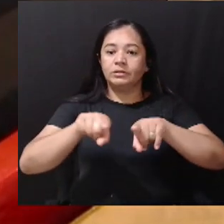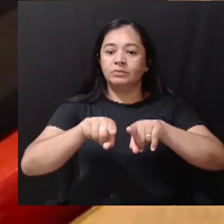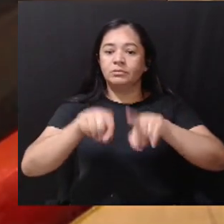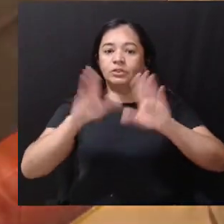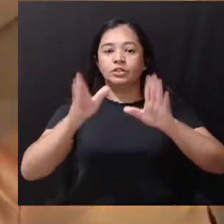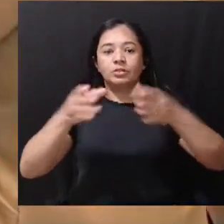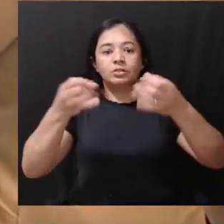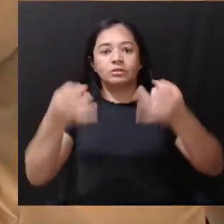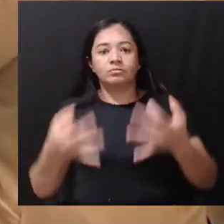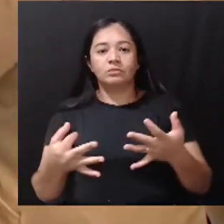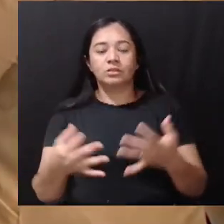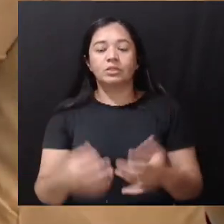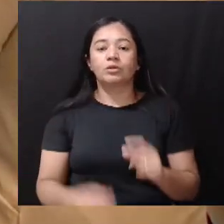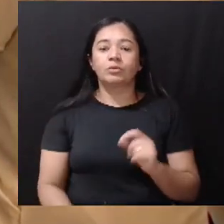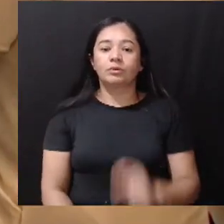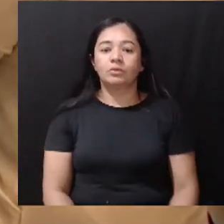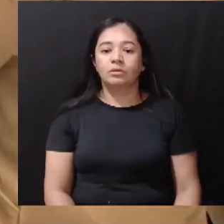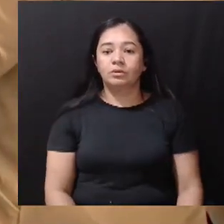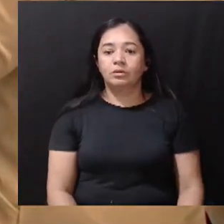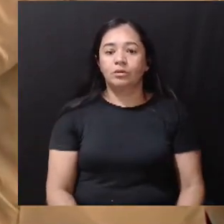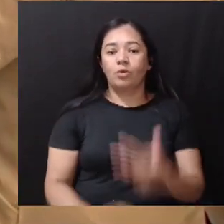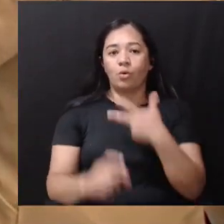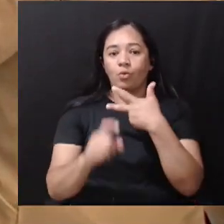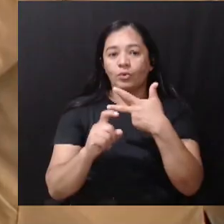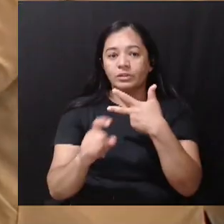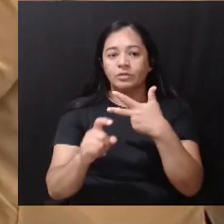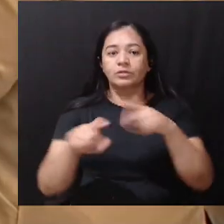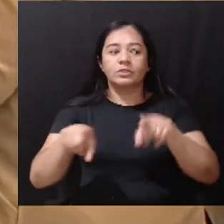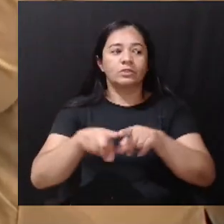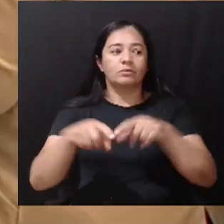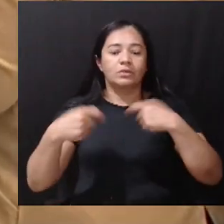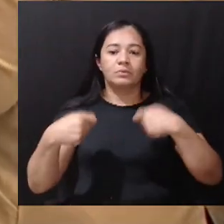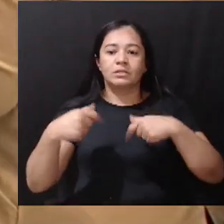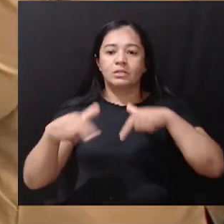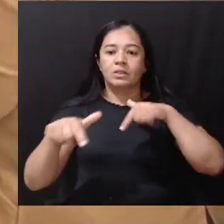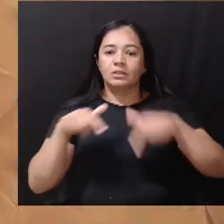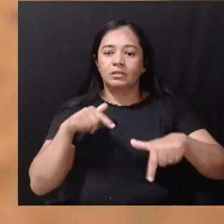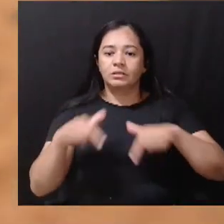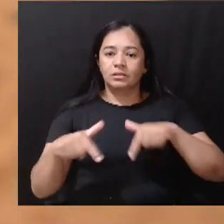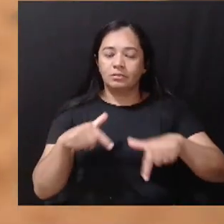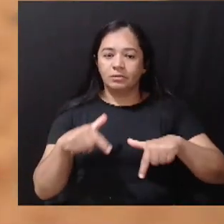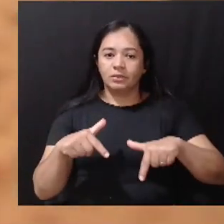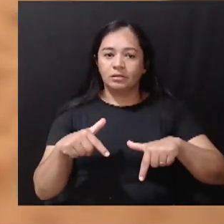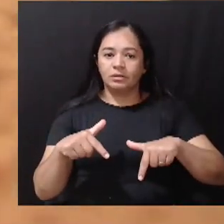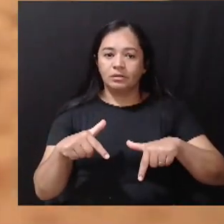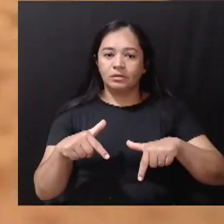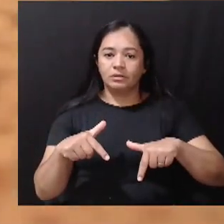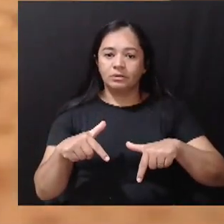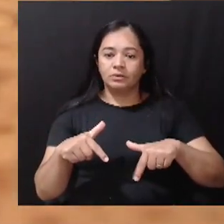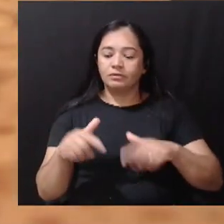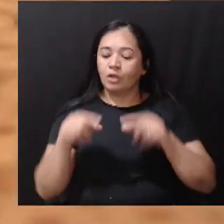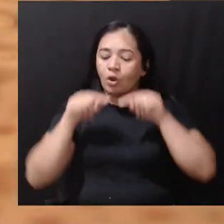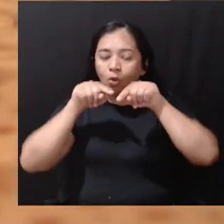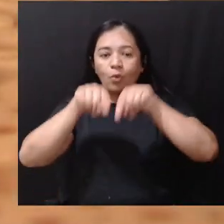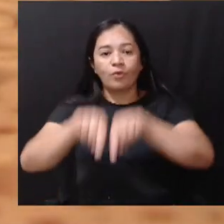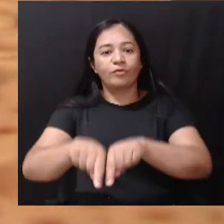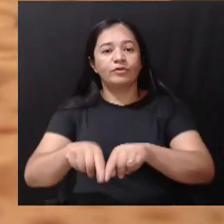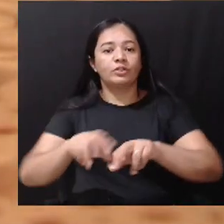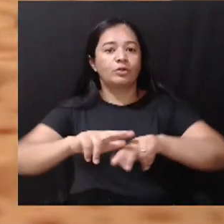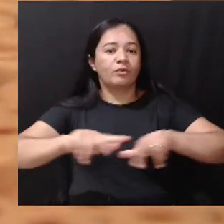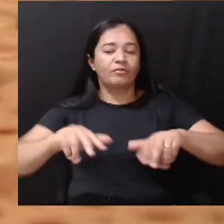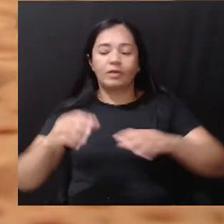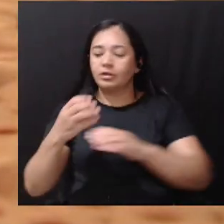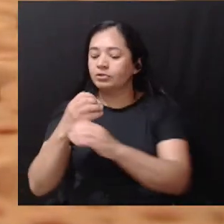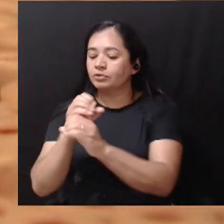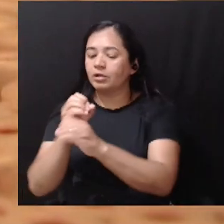contar que o executivo também trabalha essa questão, que faça convênios com vários laboratórios particulares